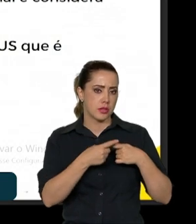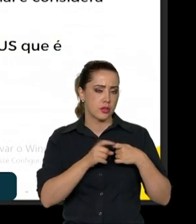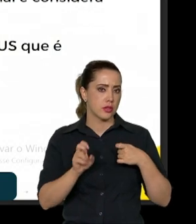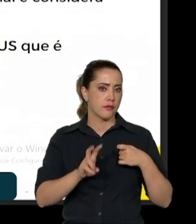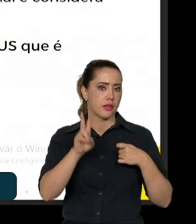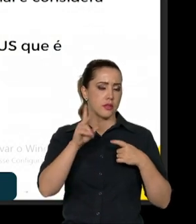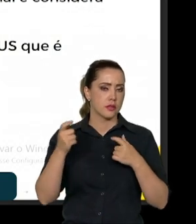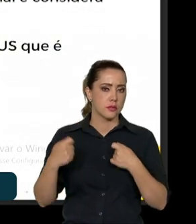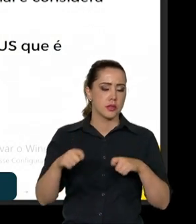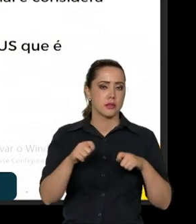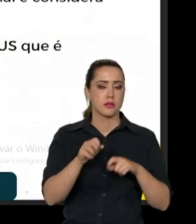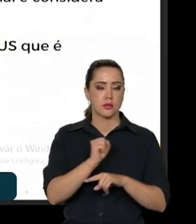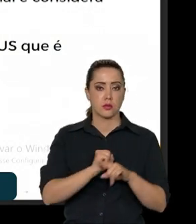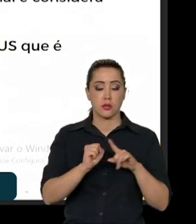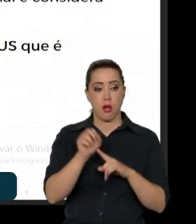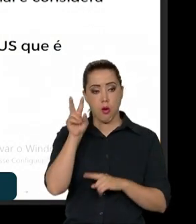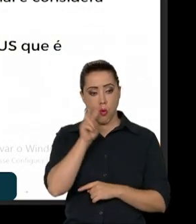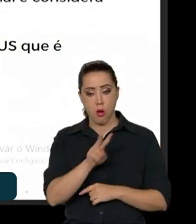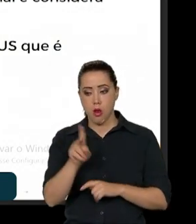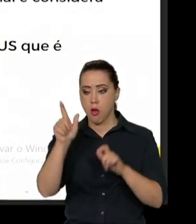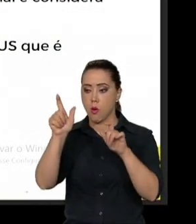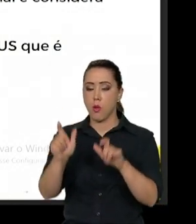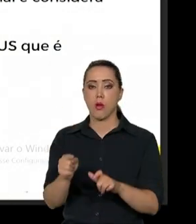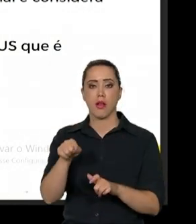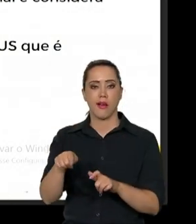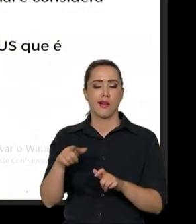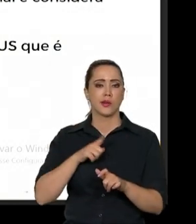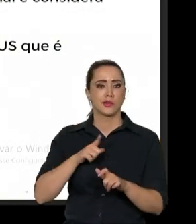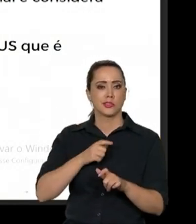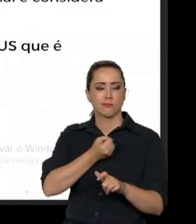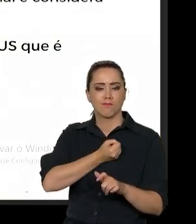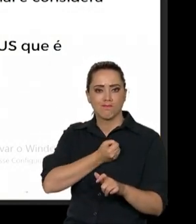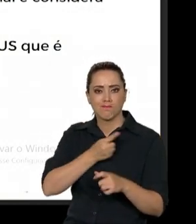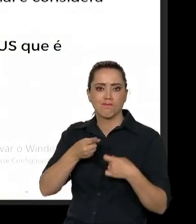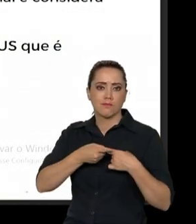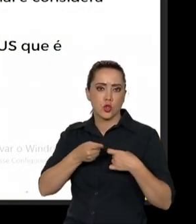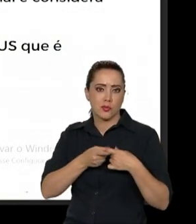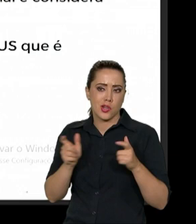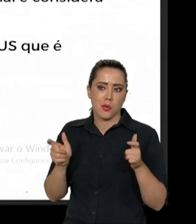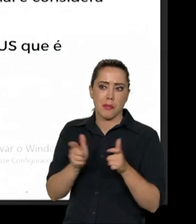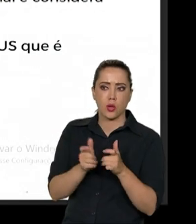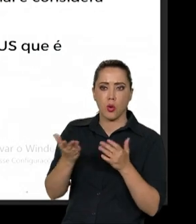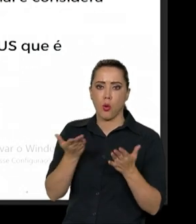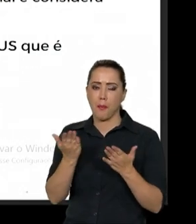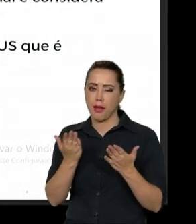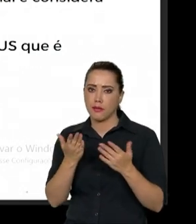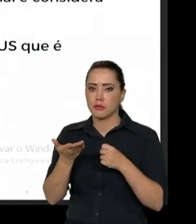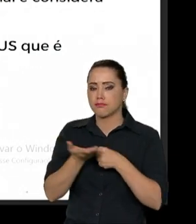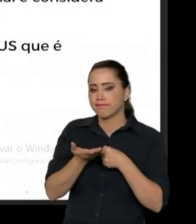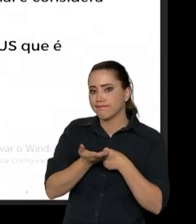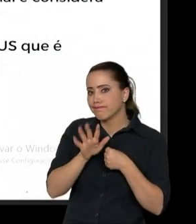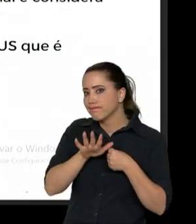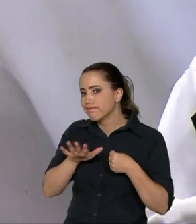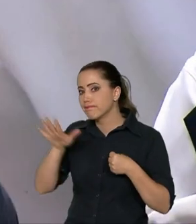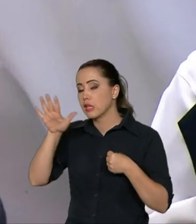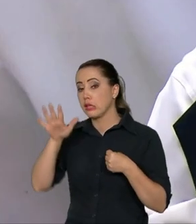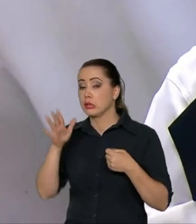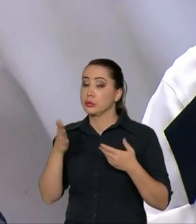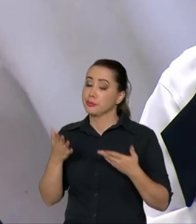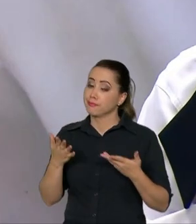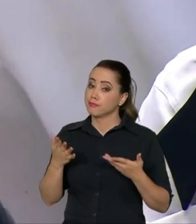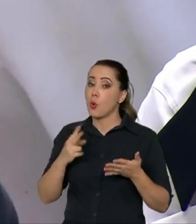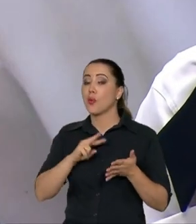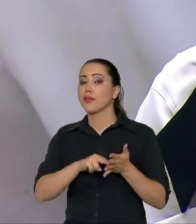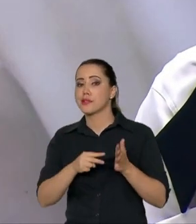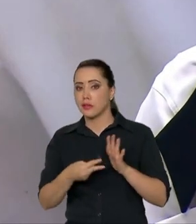social, olhar aquelas regiões que têm uma densidade de médicos por 1.000 habitantes menor do que a média nacional, o que implica em dificuldades de